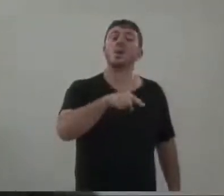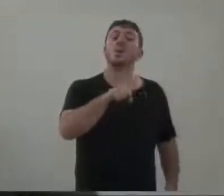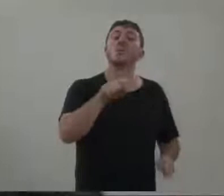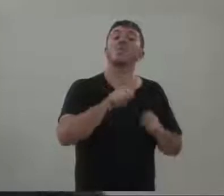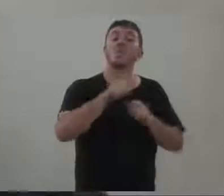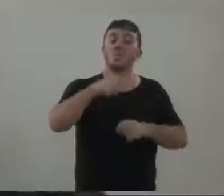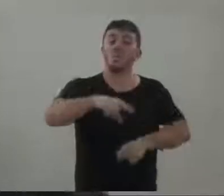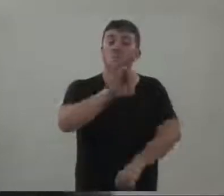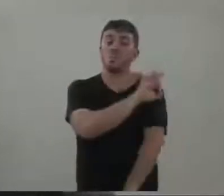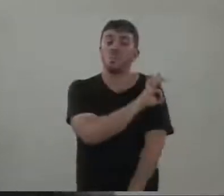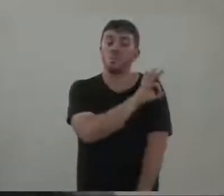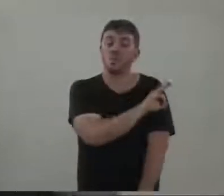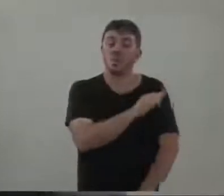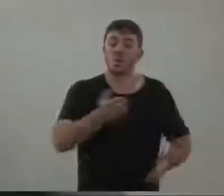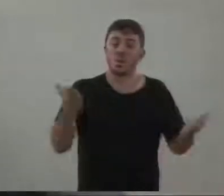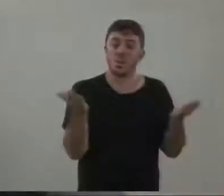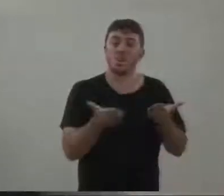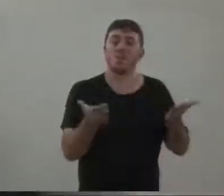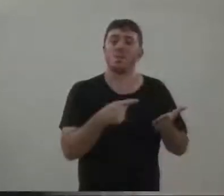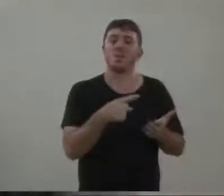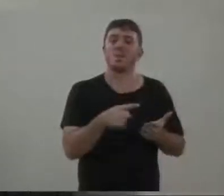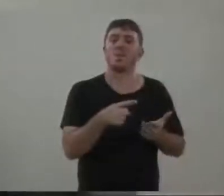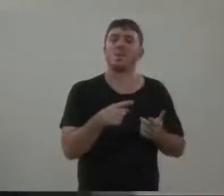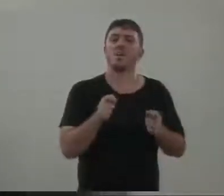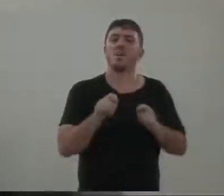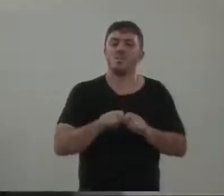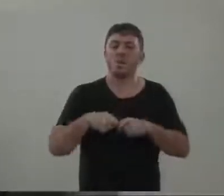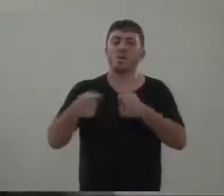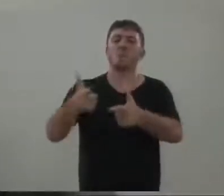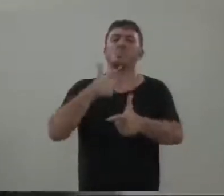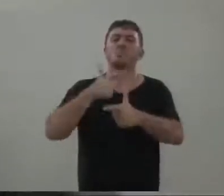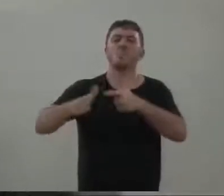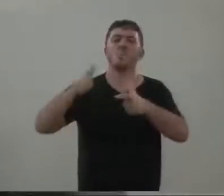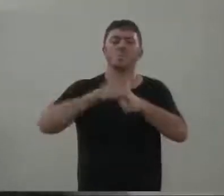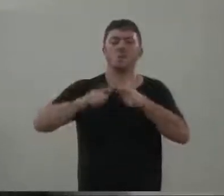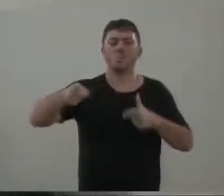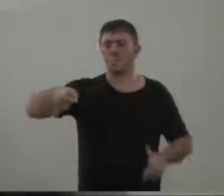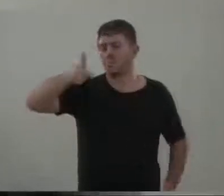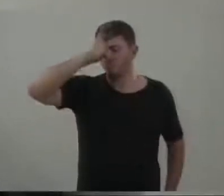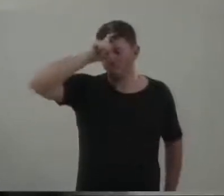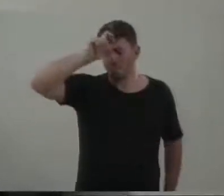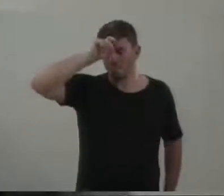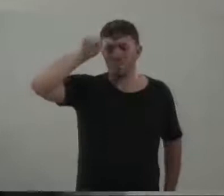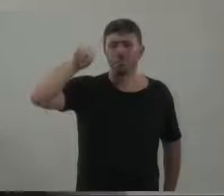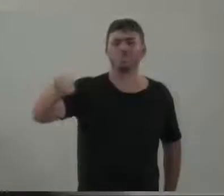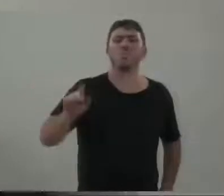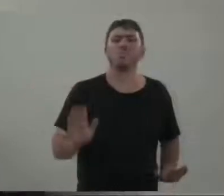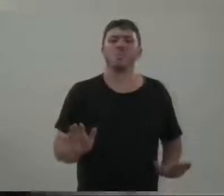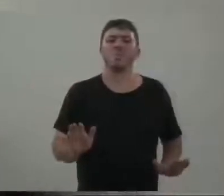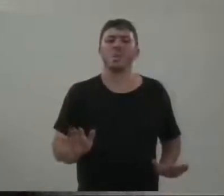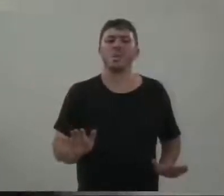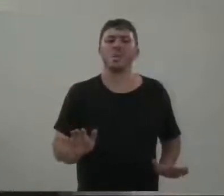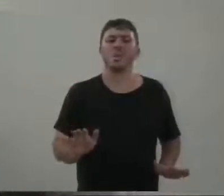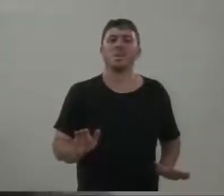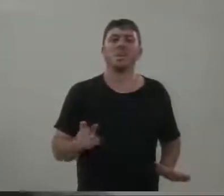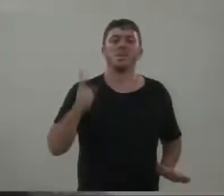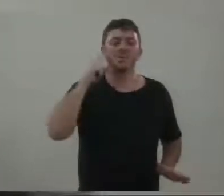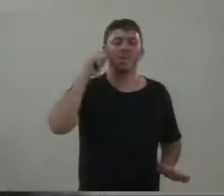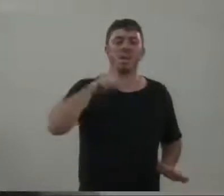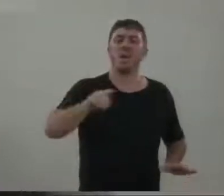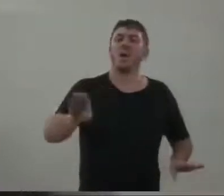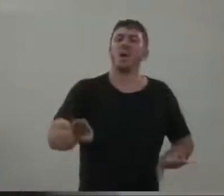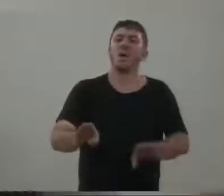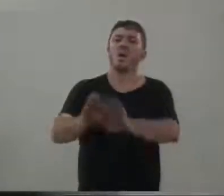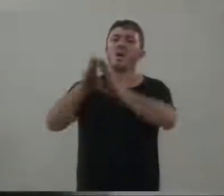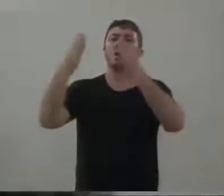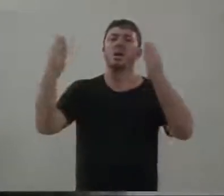fechou, ou melhor, que deixou a Santa Casa em colapso. Então, essa conversa fiada de que abrimos a Santa